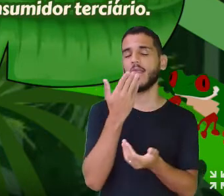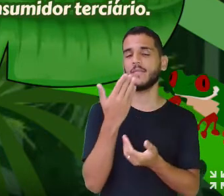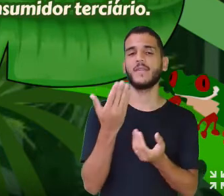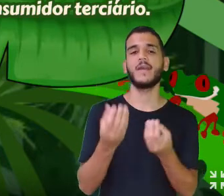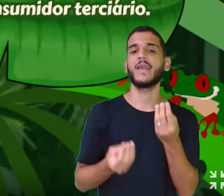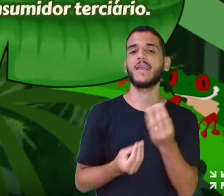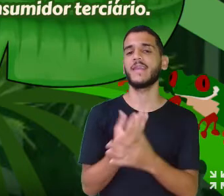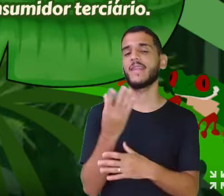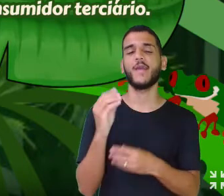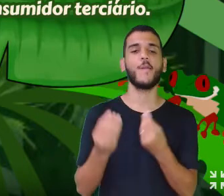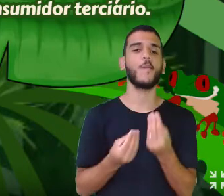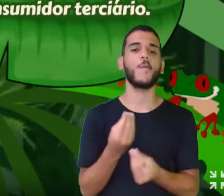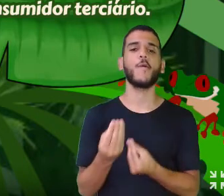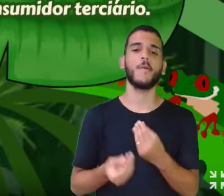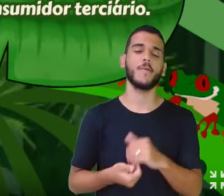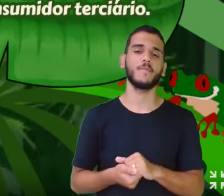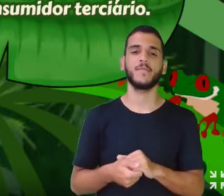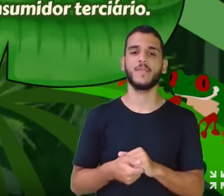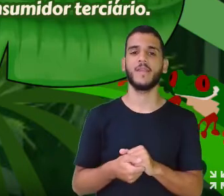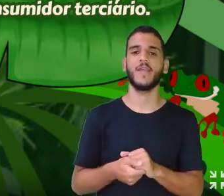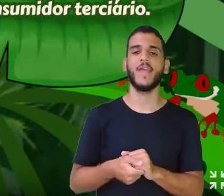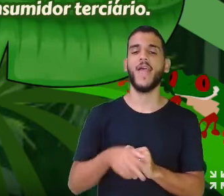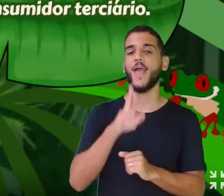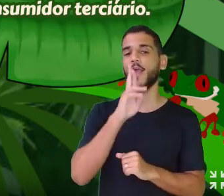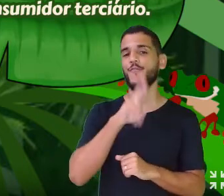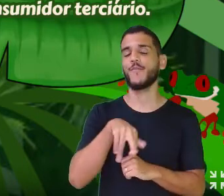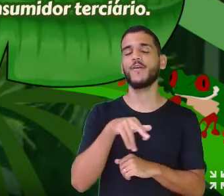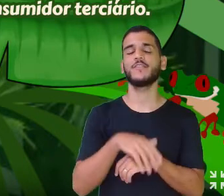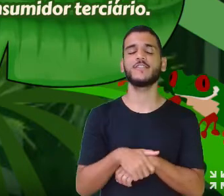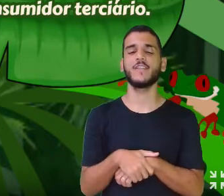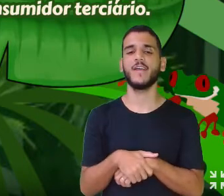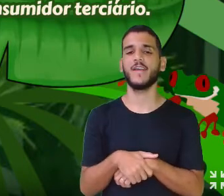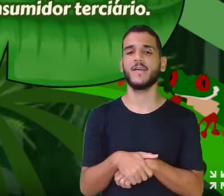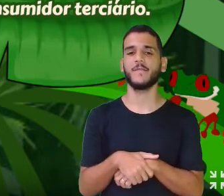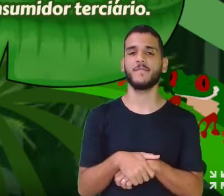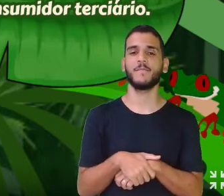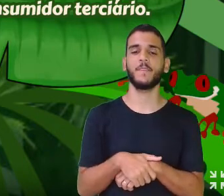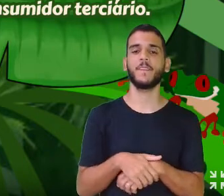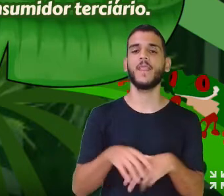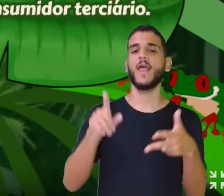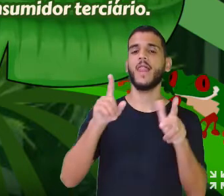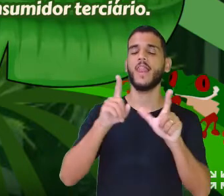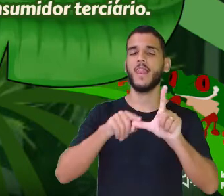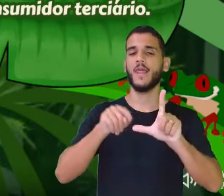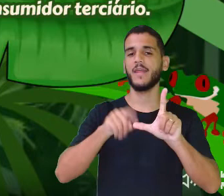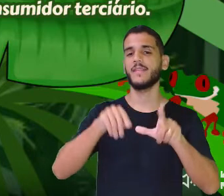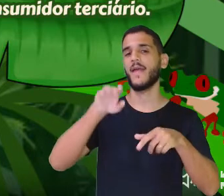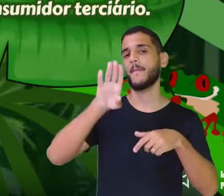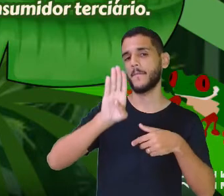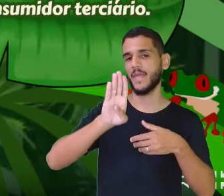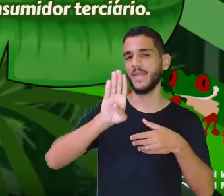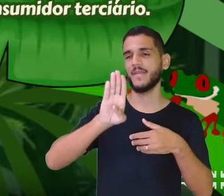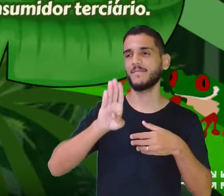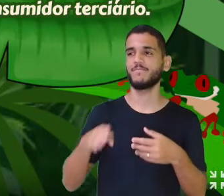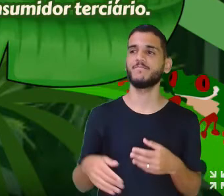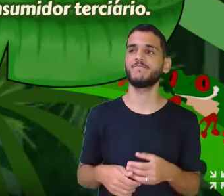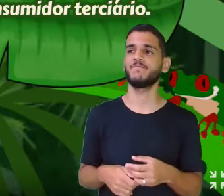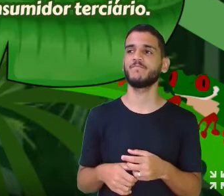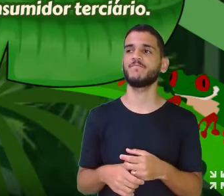letra C? A resposta aqui também chegou como letra B. Vamos da ver Ana. se é a letra B?